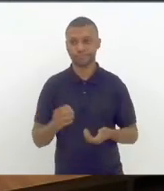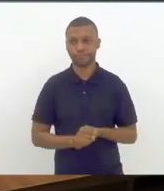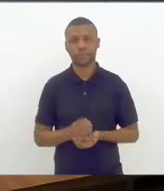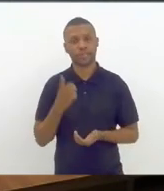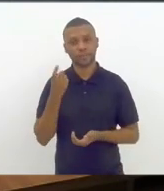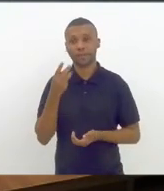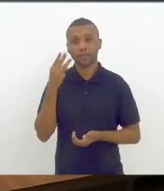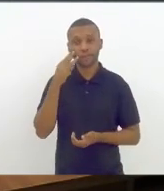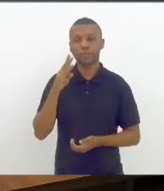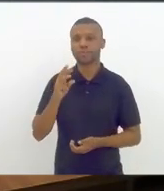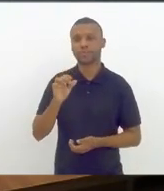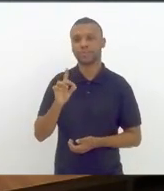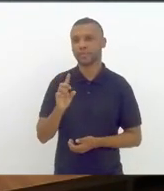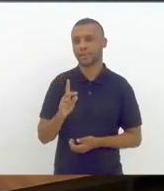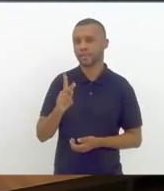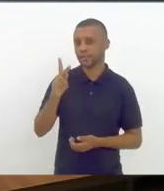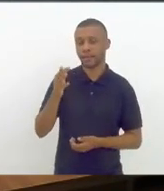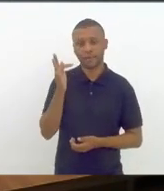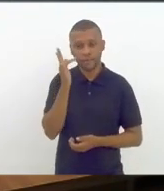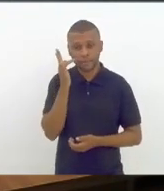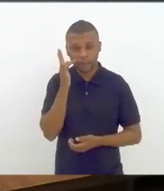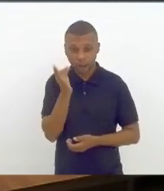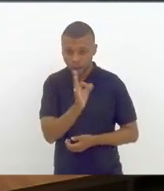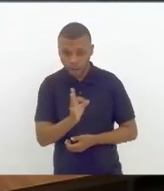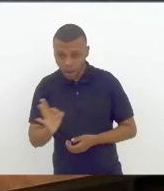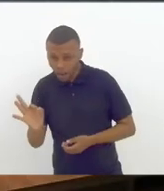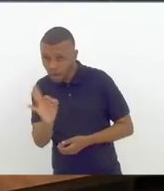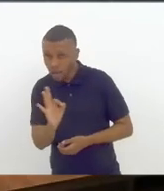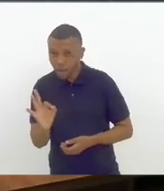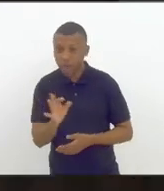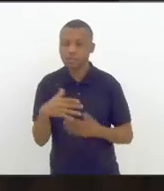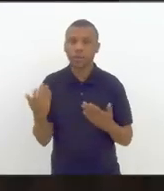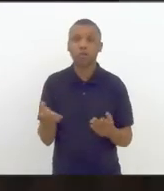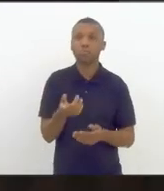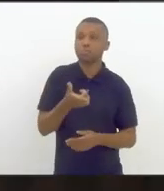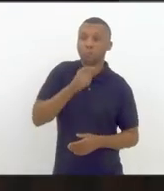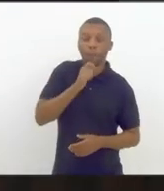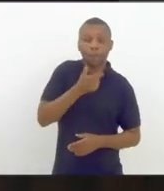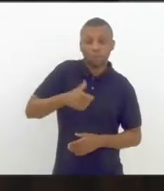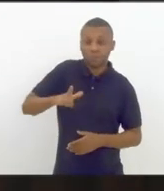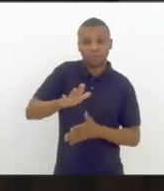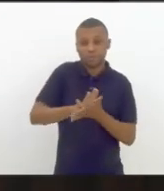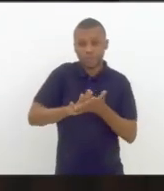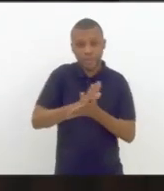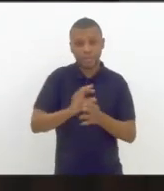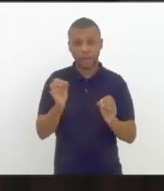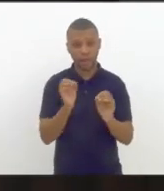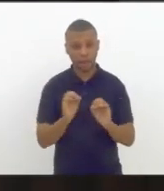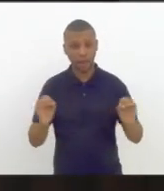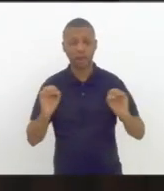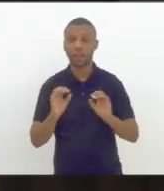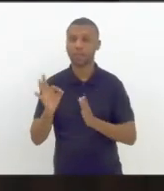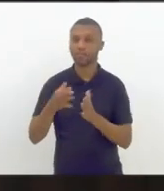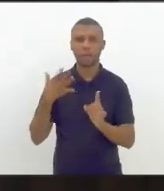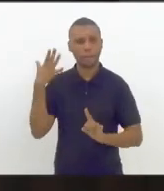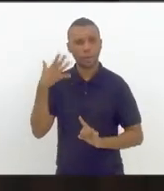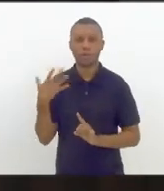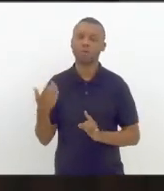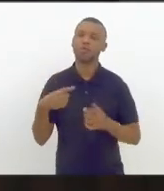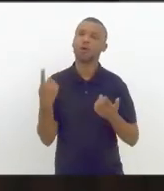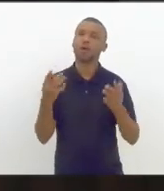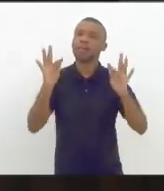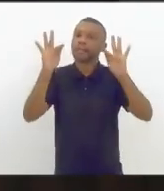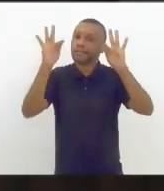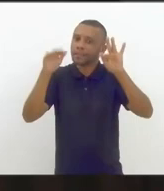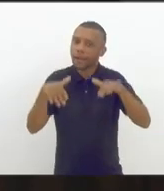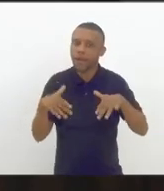deputado Valdec, Flávio Serafini também não. Então, não havendo oradores inscritos, encerrada